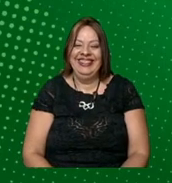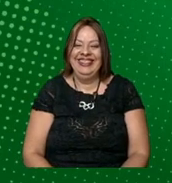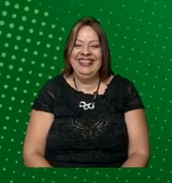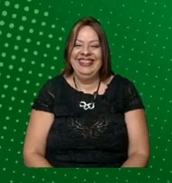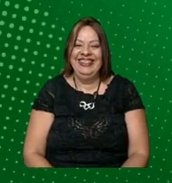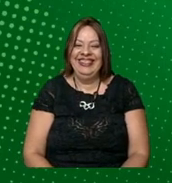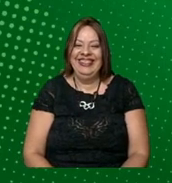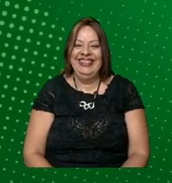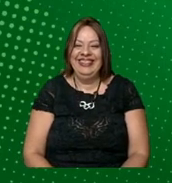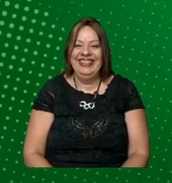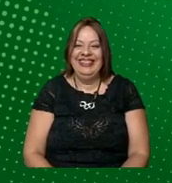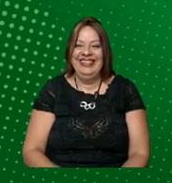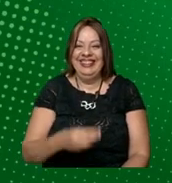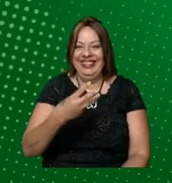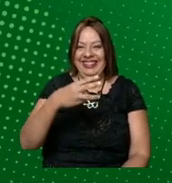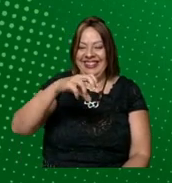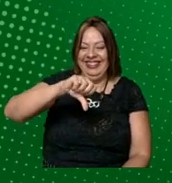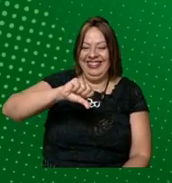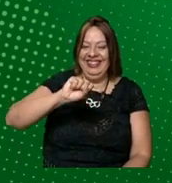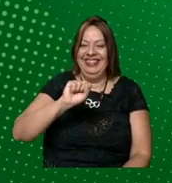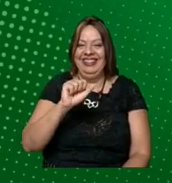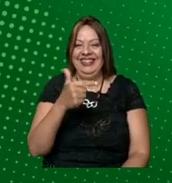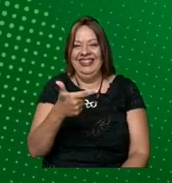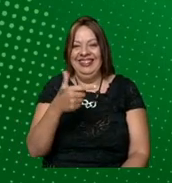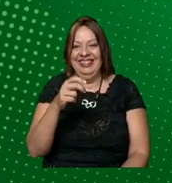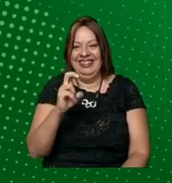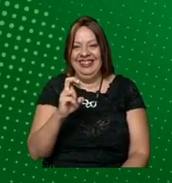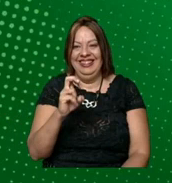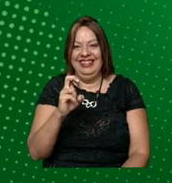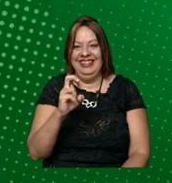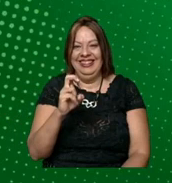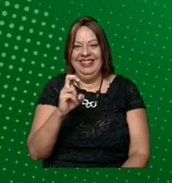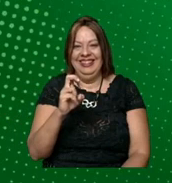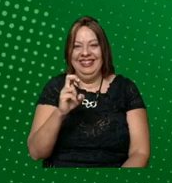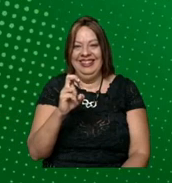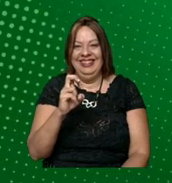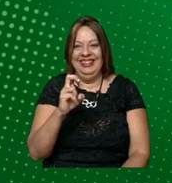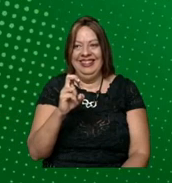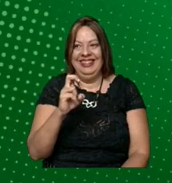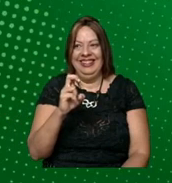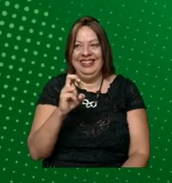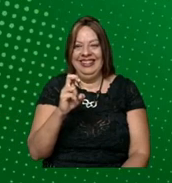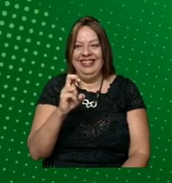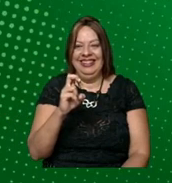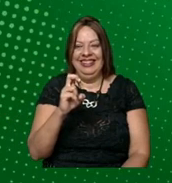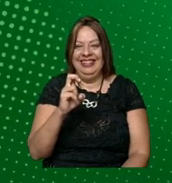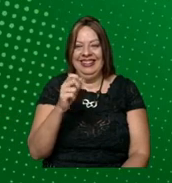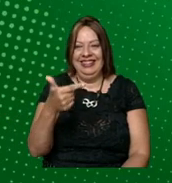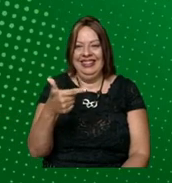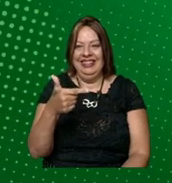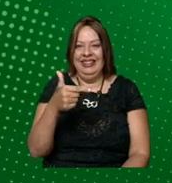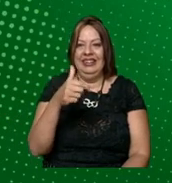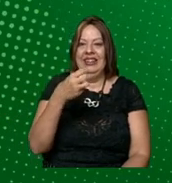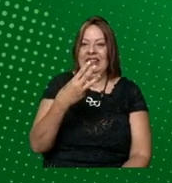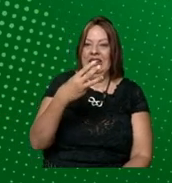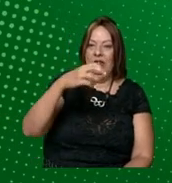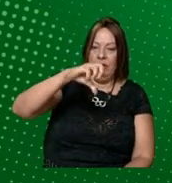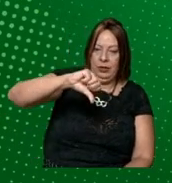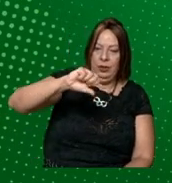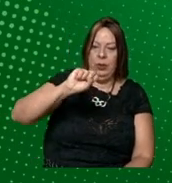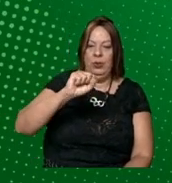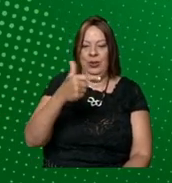mais um título de número 398256, 398256, 52, levou... 52. 52, desculpa,